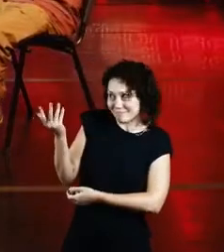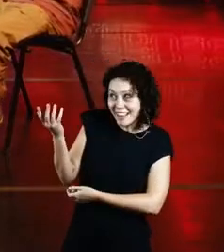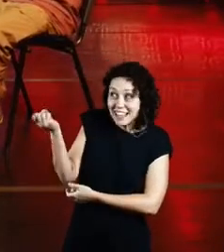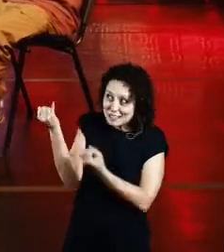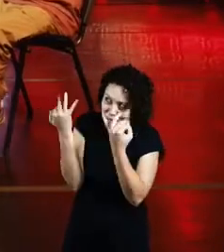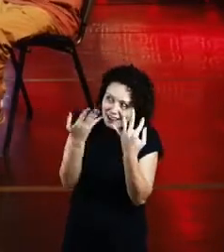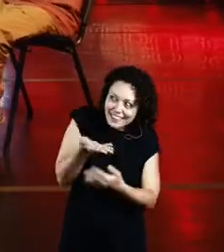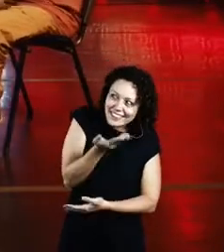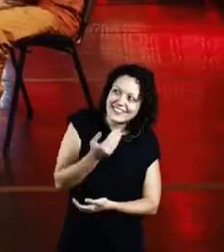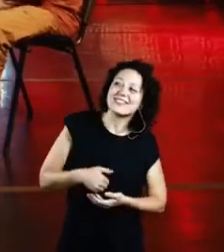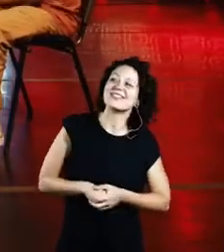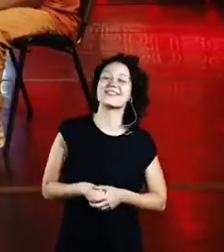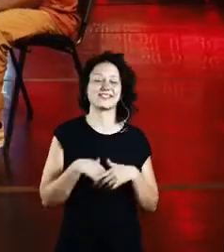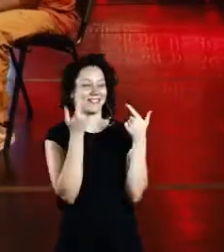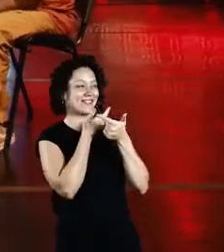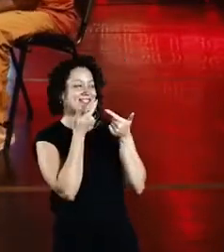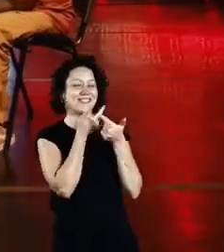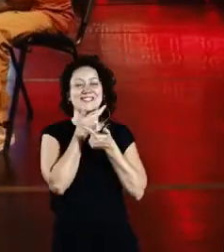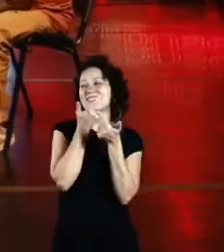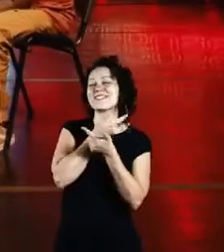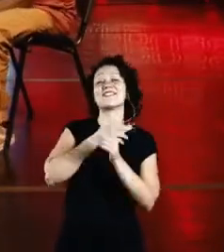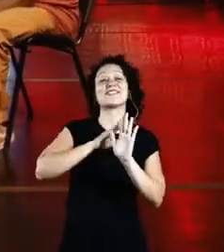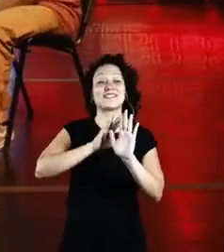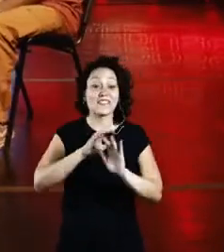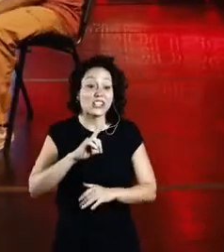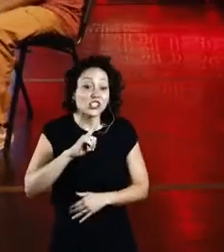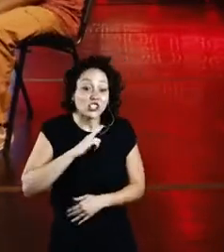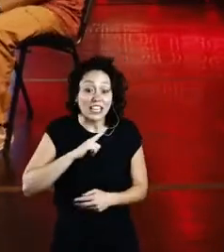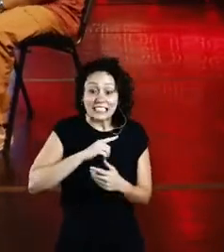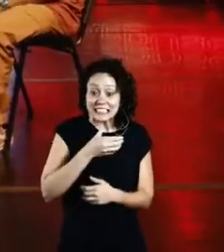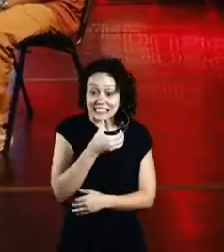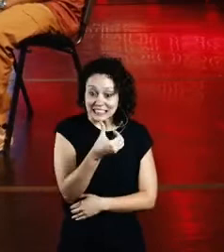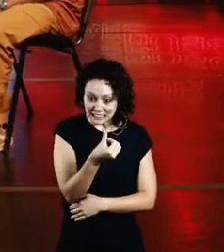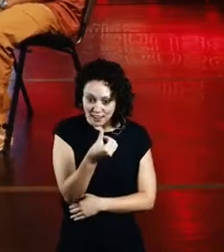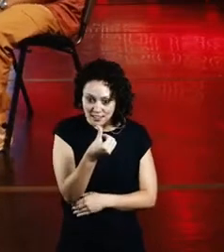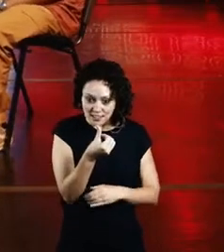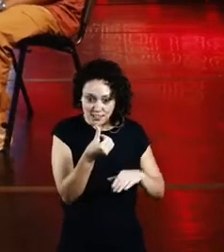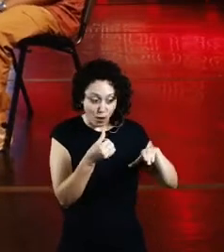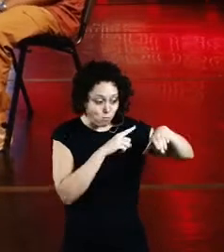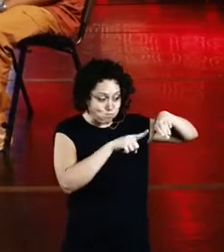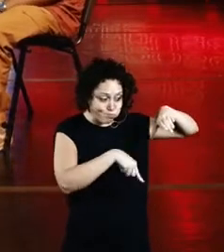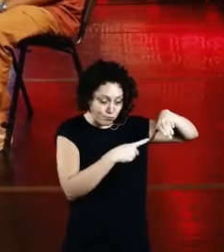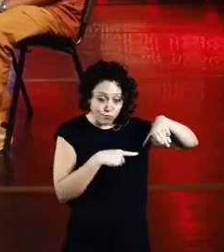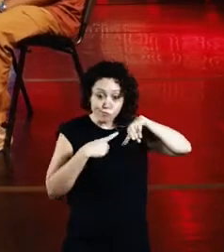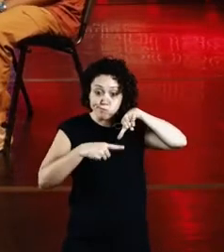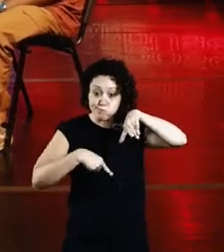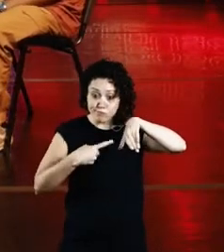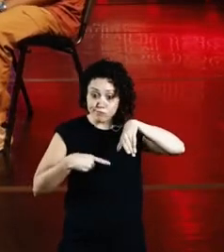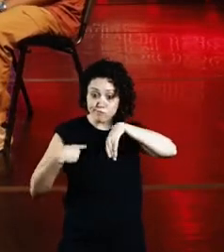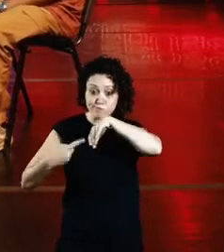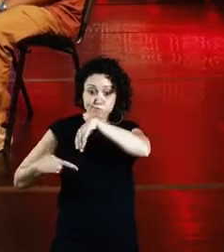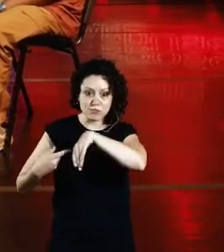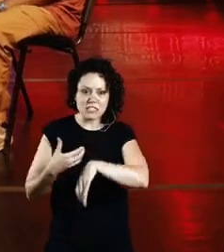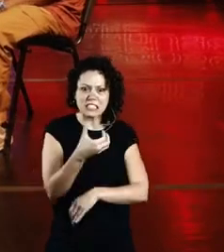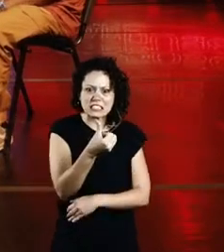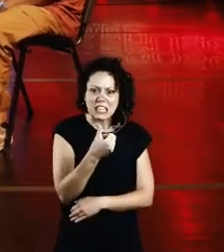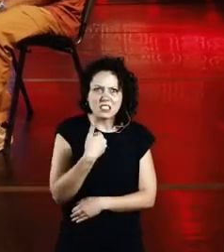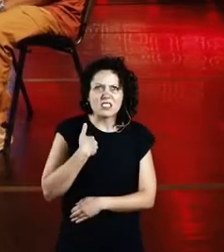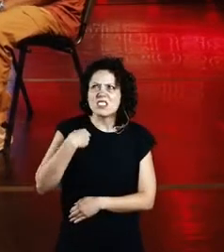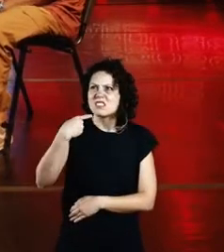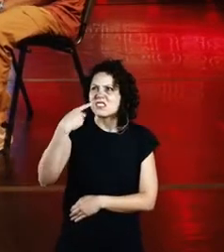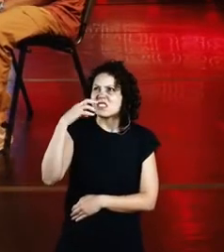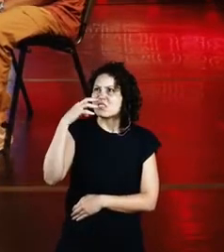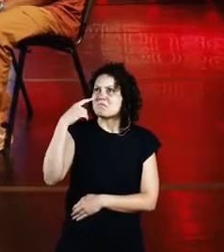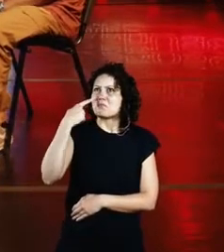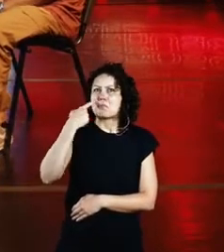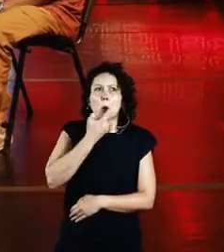aí mais um rolo. Aí eu tinha seis rolos lá em casa. Fala, era uma coisa de louco, bicho. Você olhava uma invenção, assim.